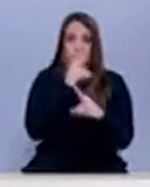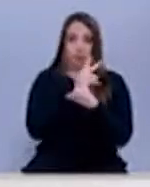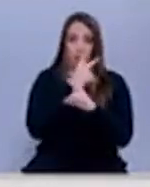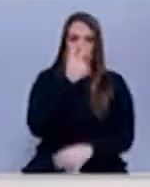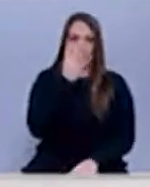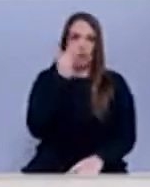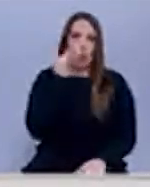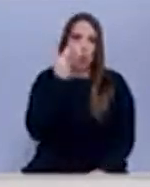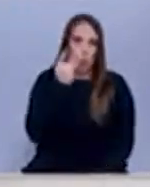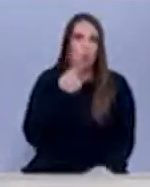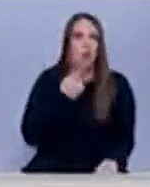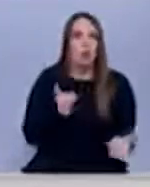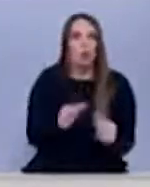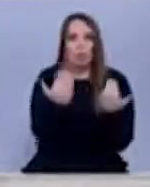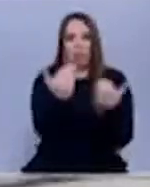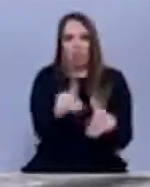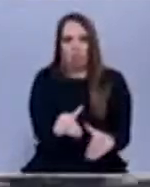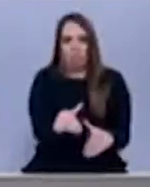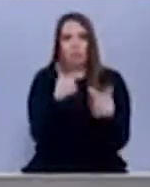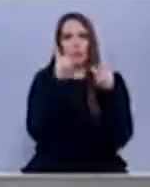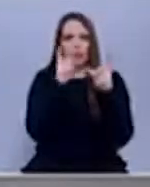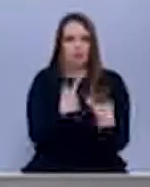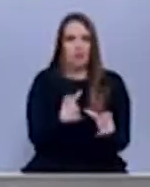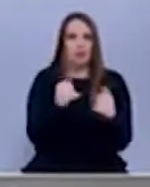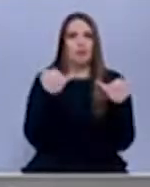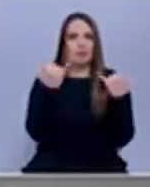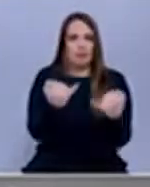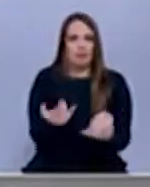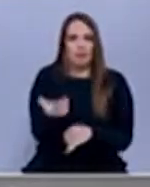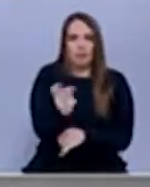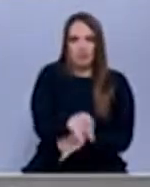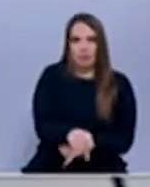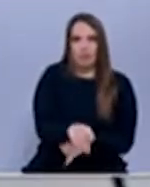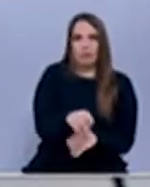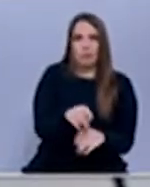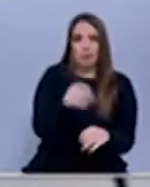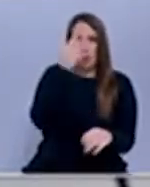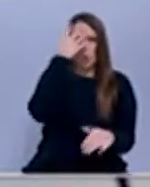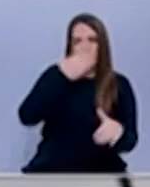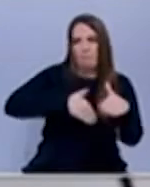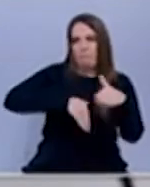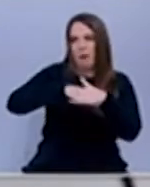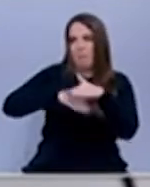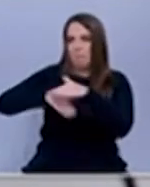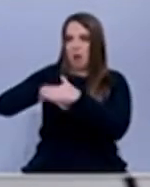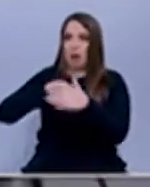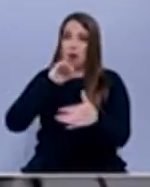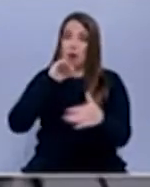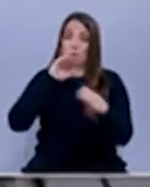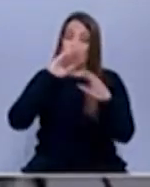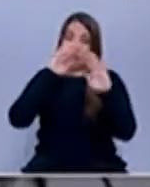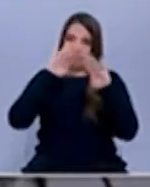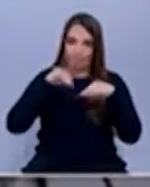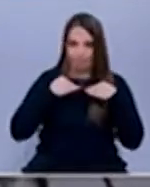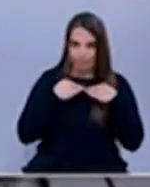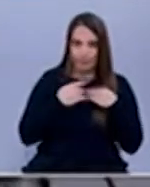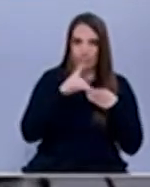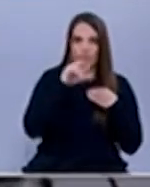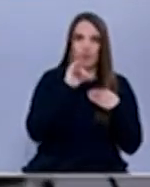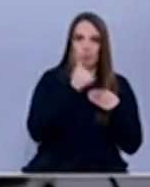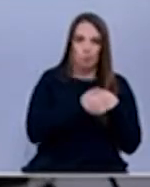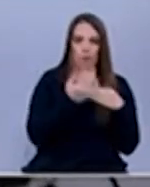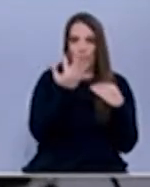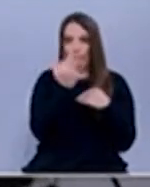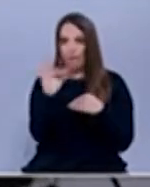voltou a ter restrições mais apertadas após registar novos máximos de vítimas e internamentos. França